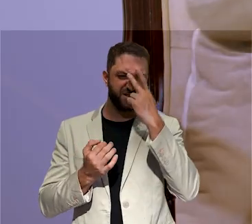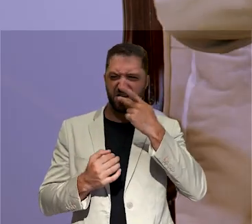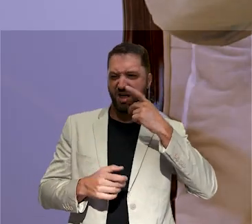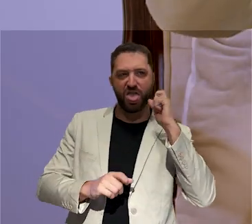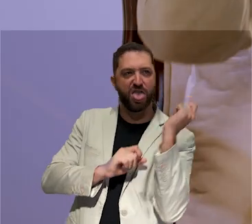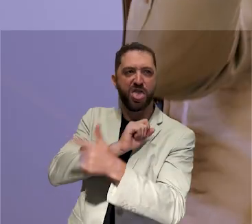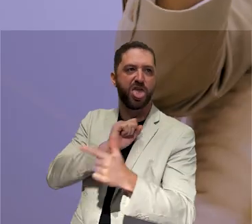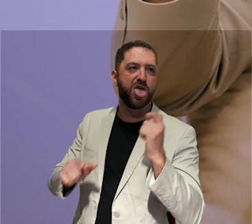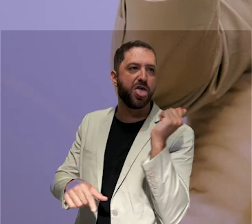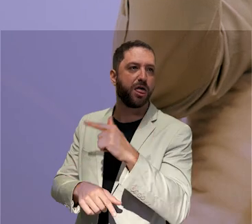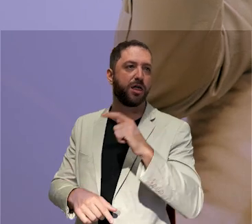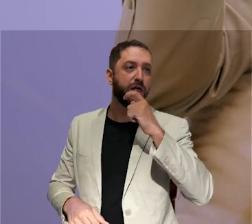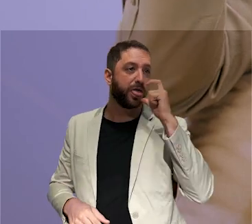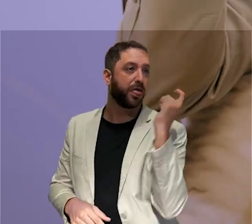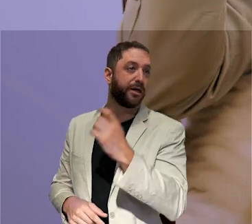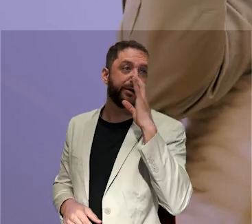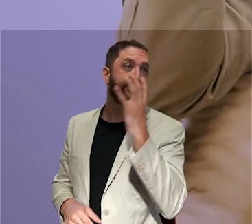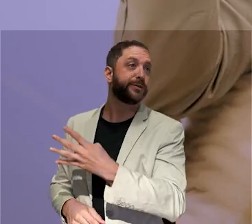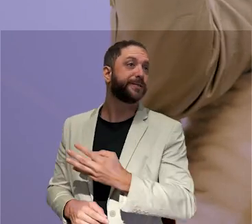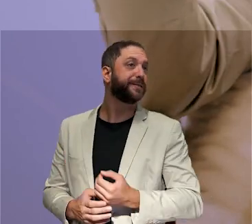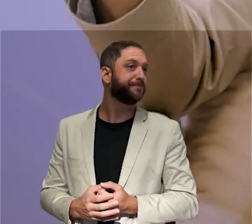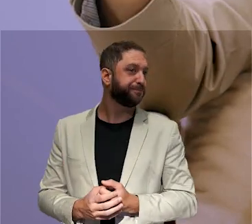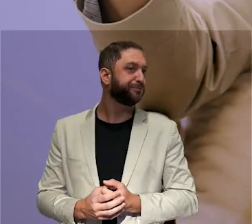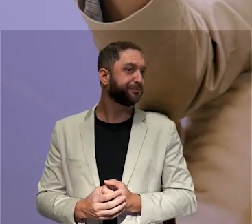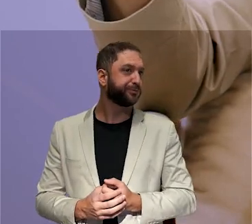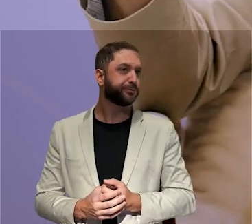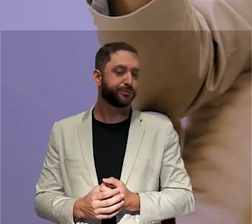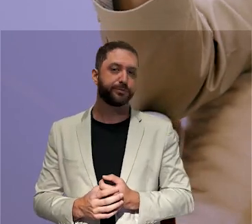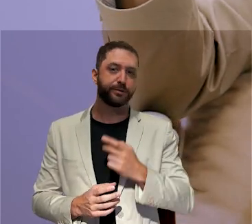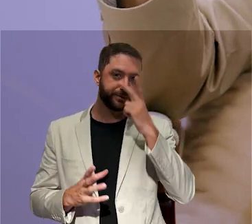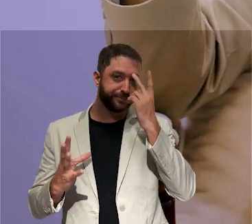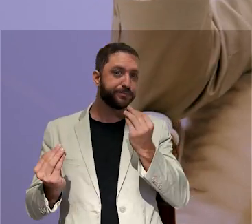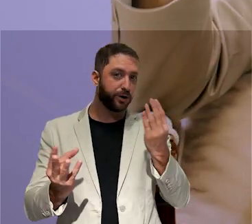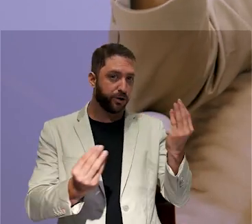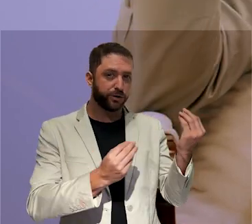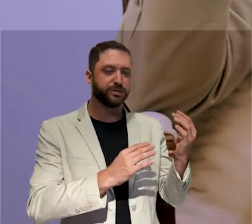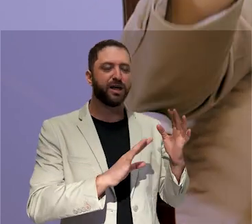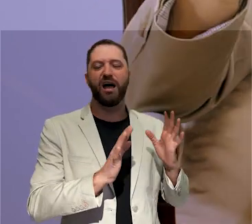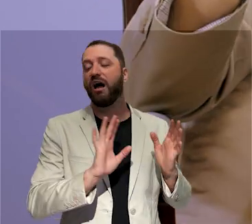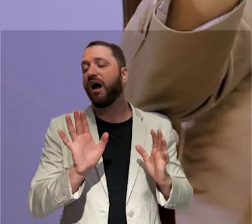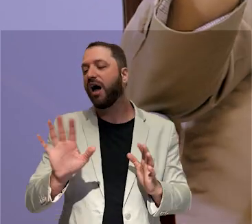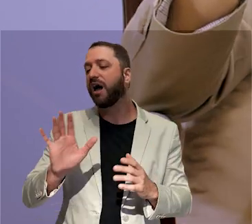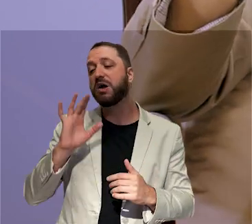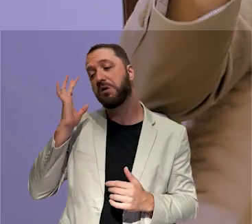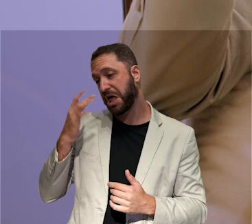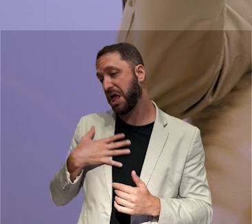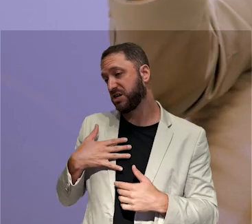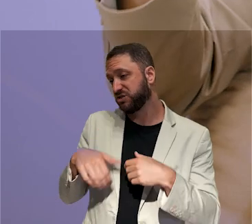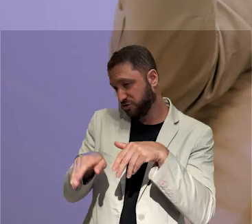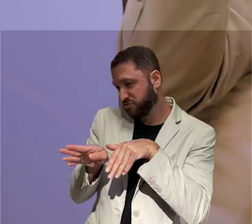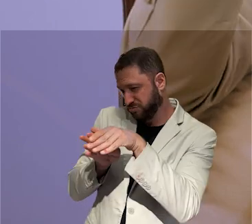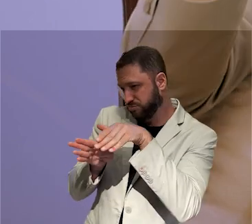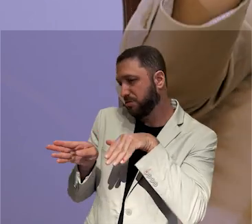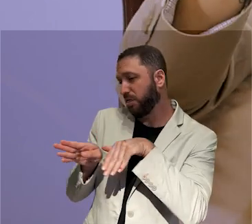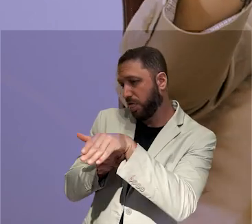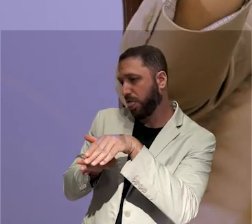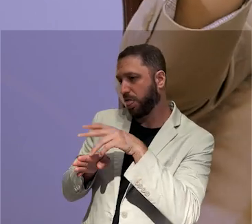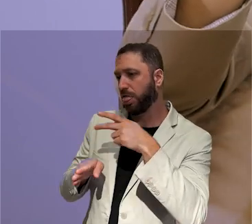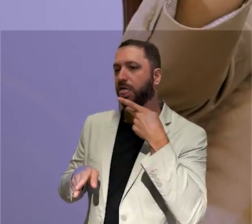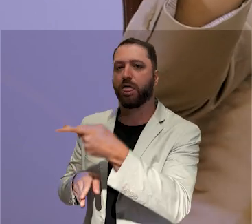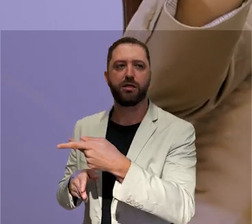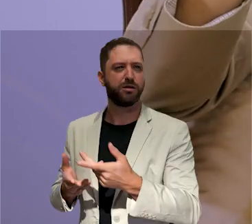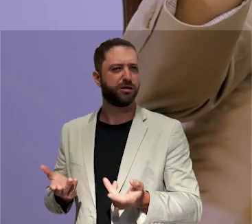falta disso, isso é falta daquilo. O que as pessoas mais têm é sugestão, falar o que o outro tem que